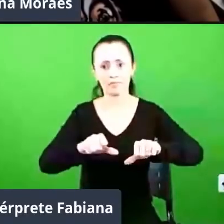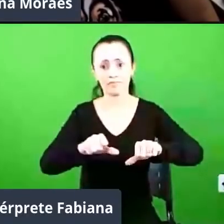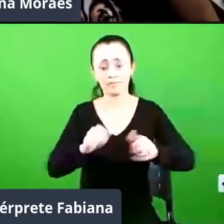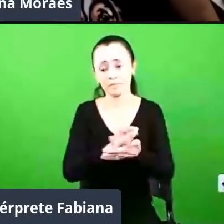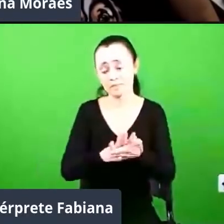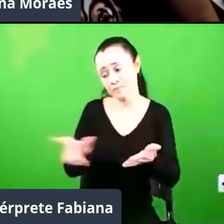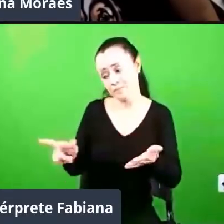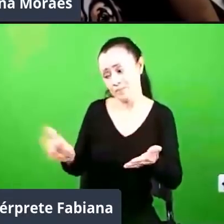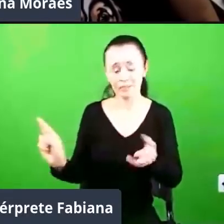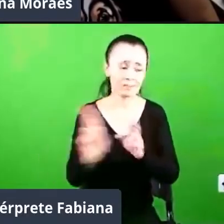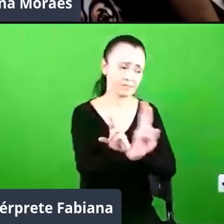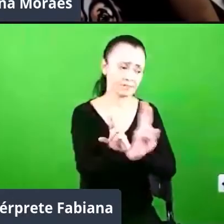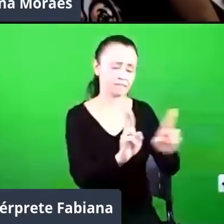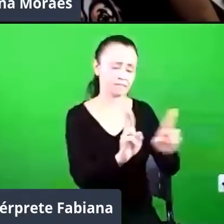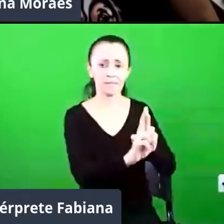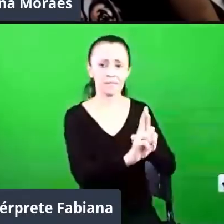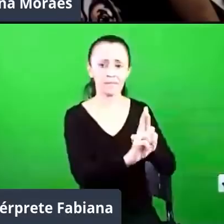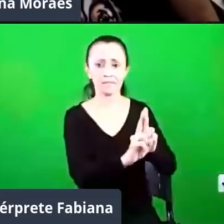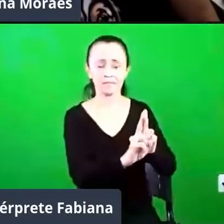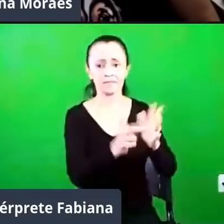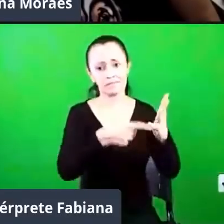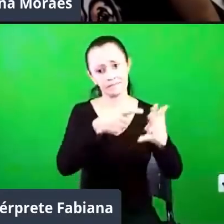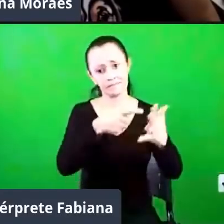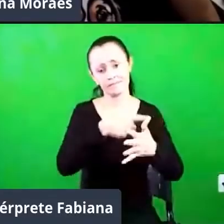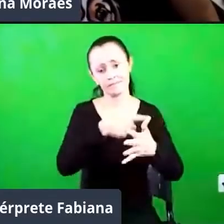atividades pontuais, né, Adriana? É isso.